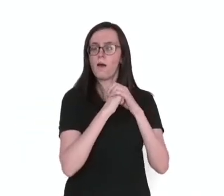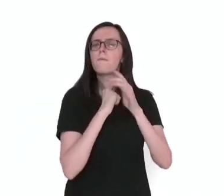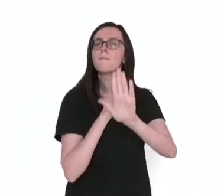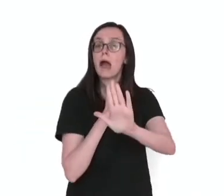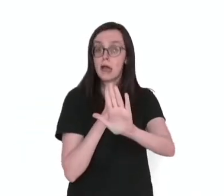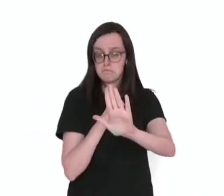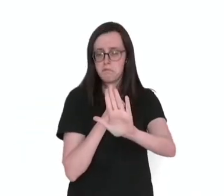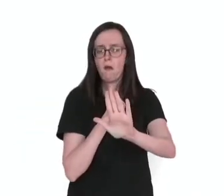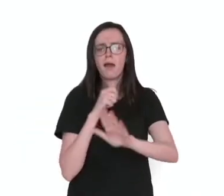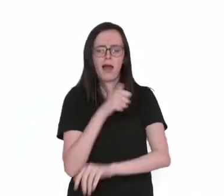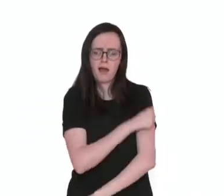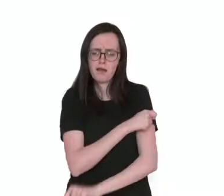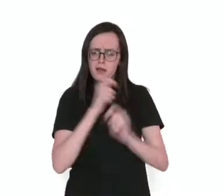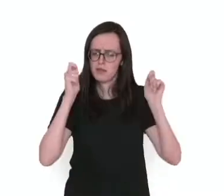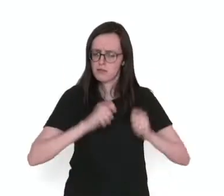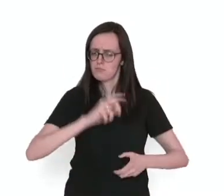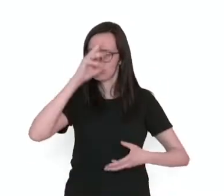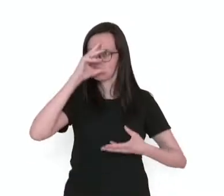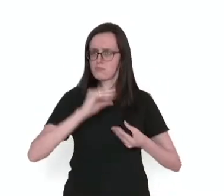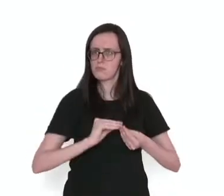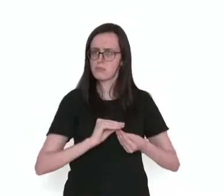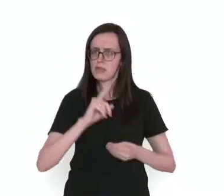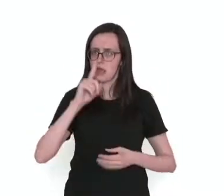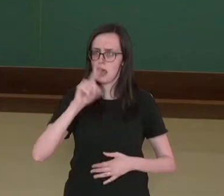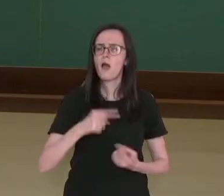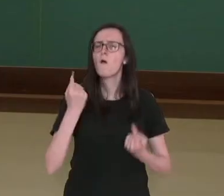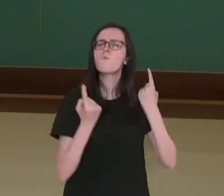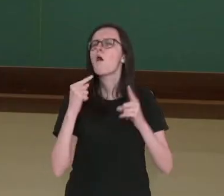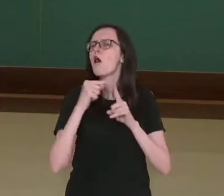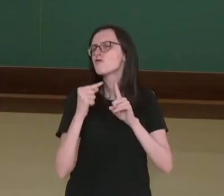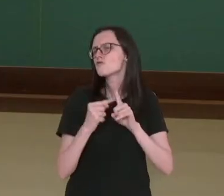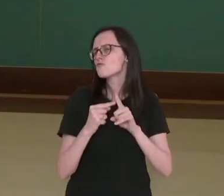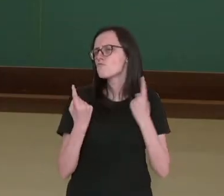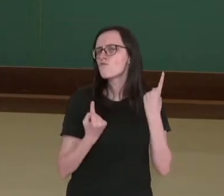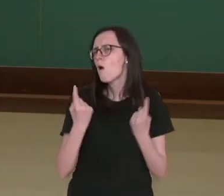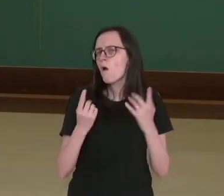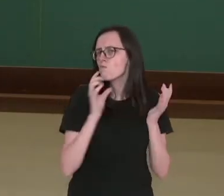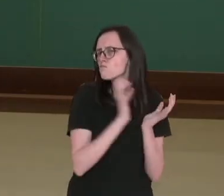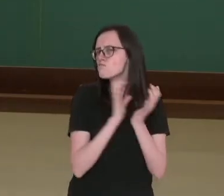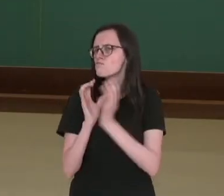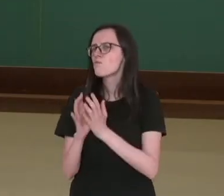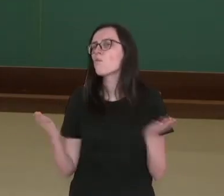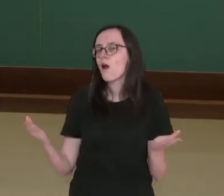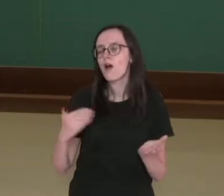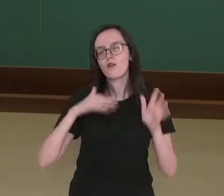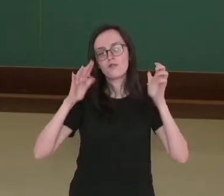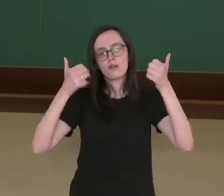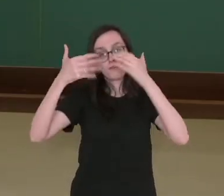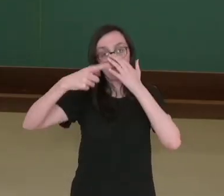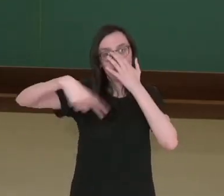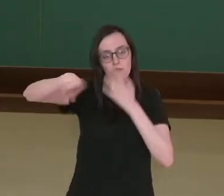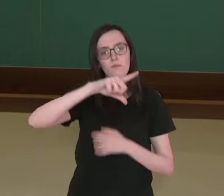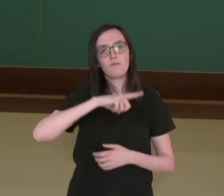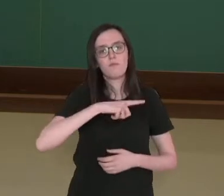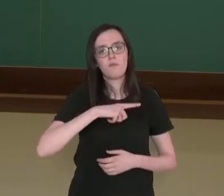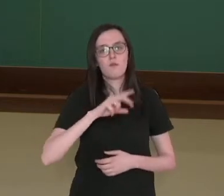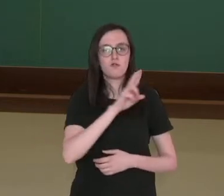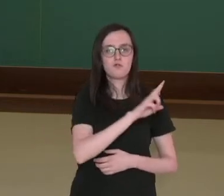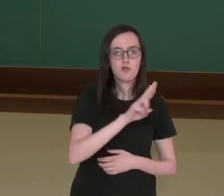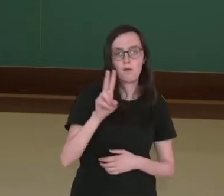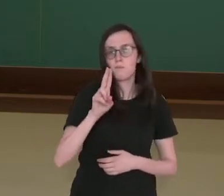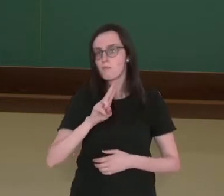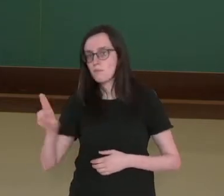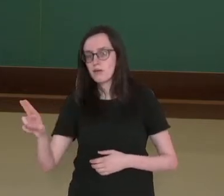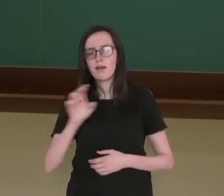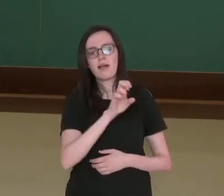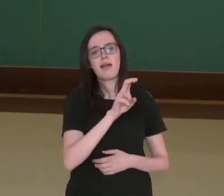informação, o aluno pode concluir que se trata de qual tipo de célula. Então, eu falei para vocês que existe a célula procarionte e